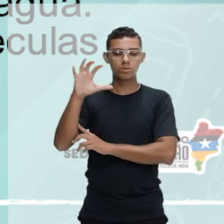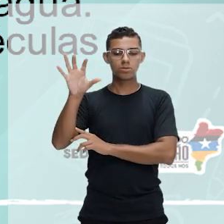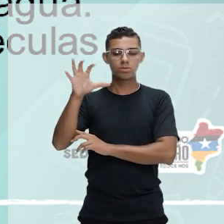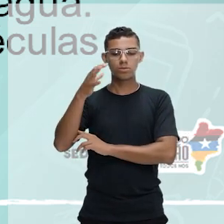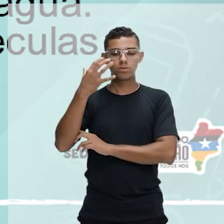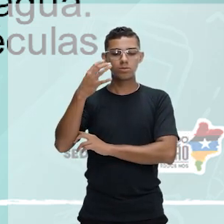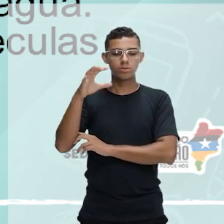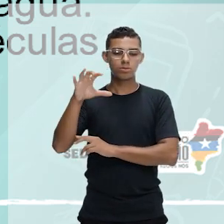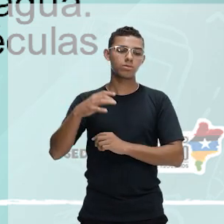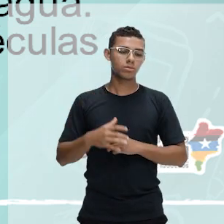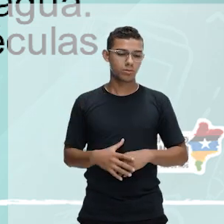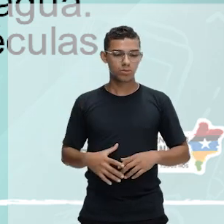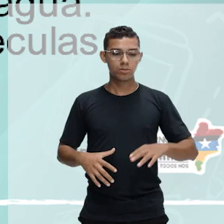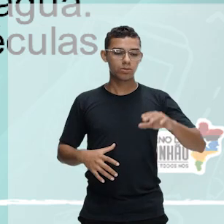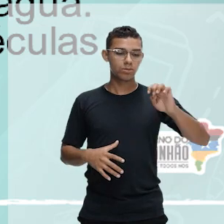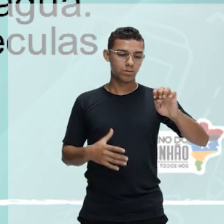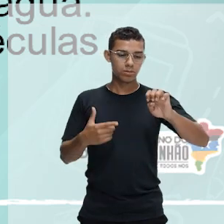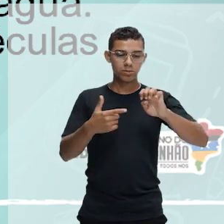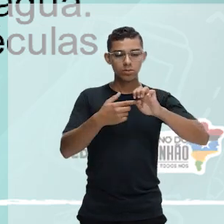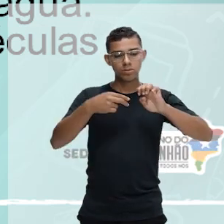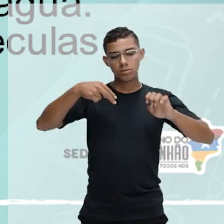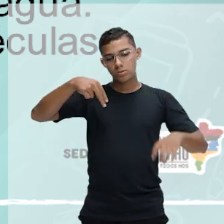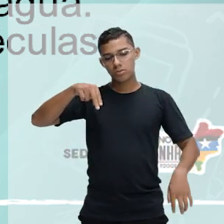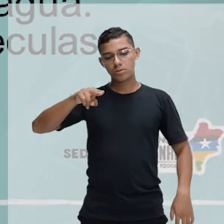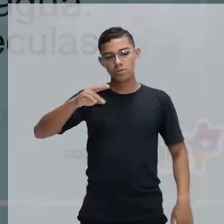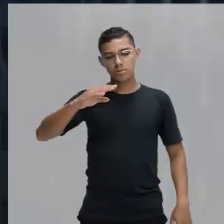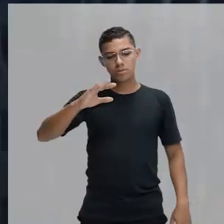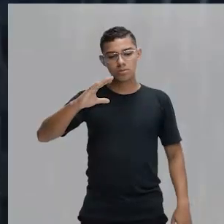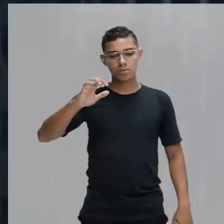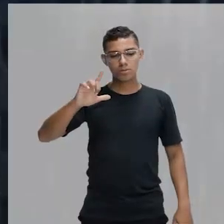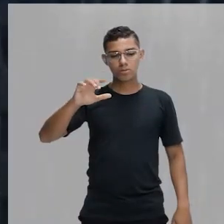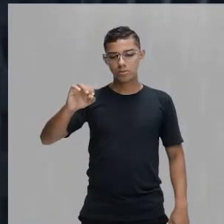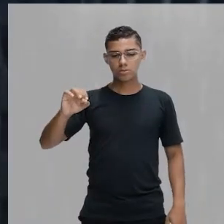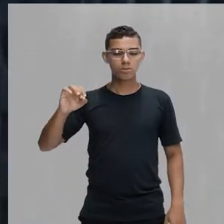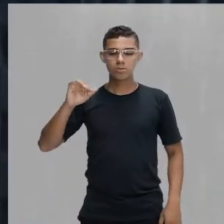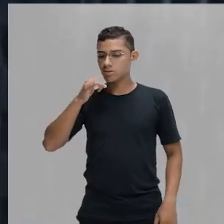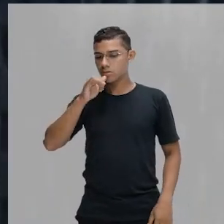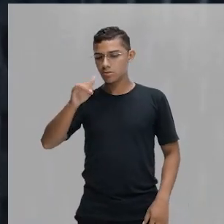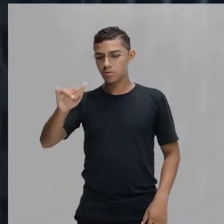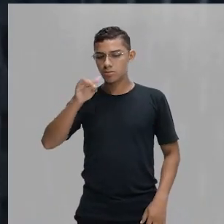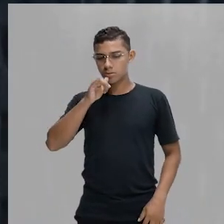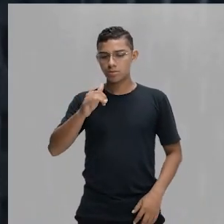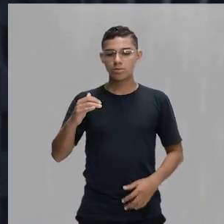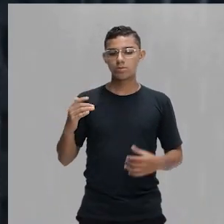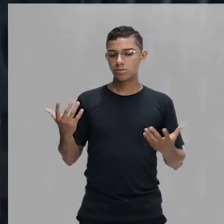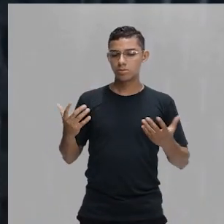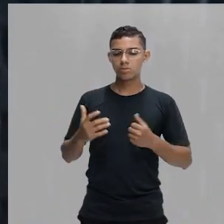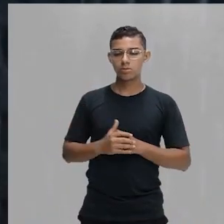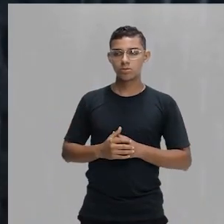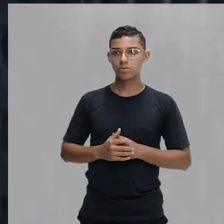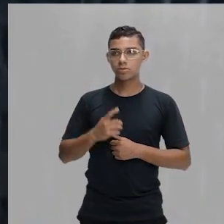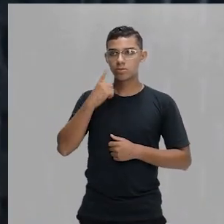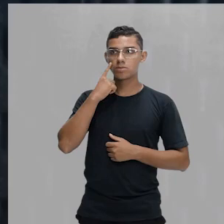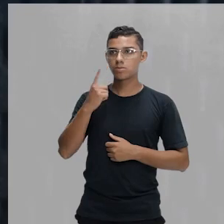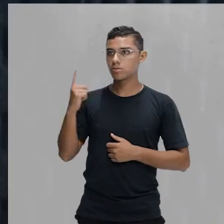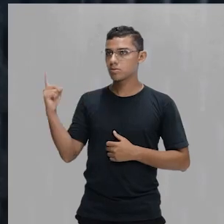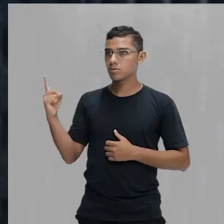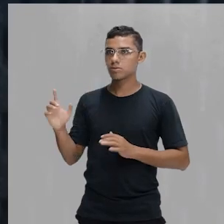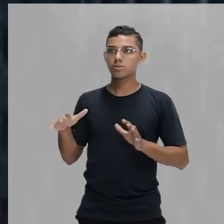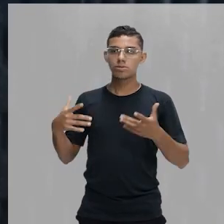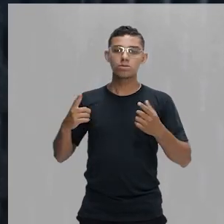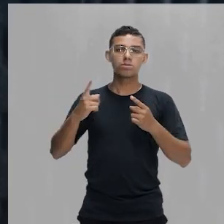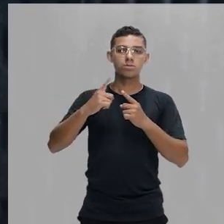né, das moléculas da água, né? Então vamos ver que tipo de transformação de energia está se